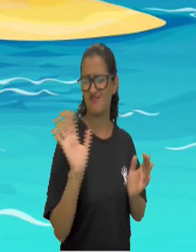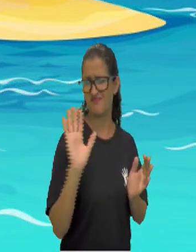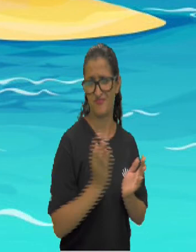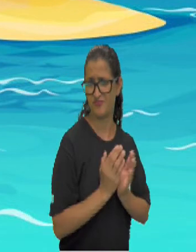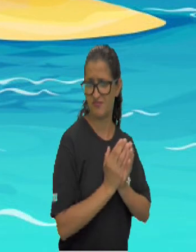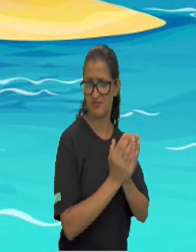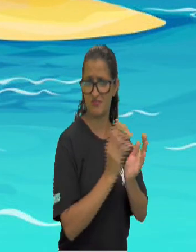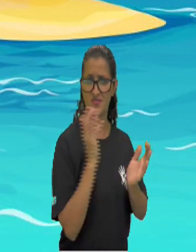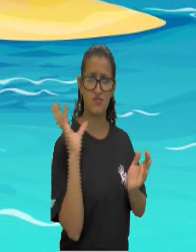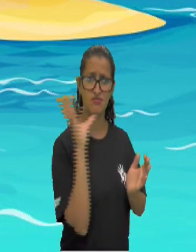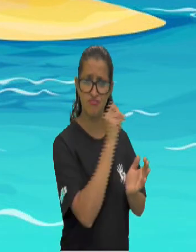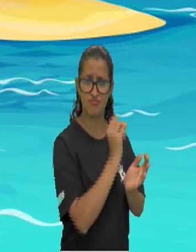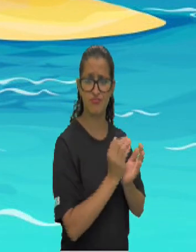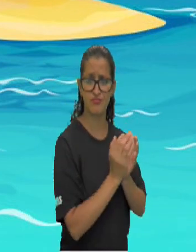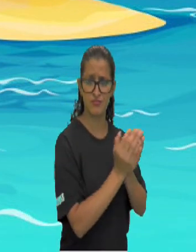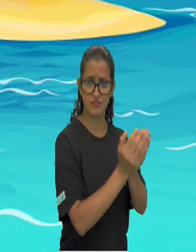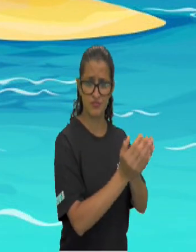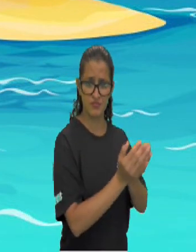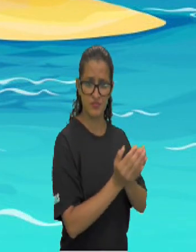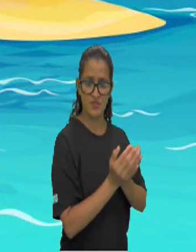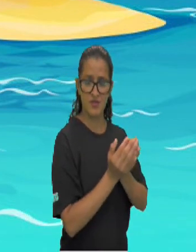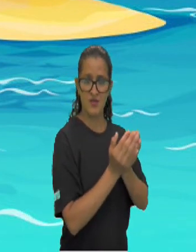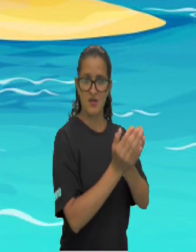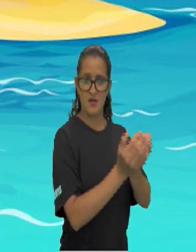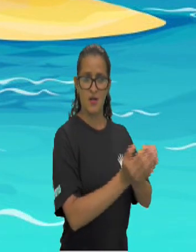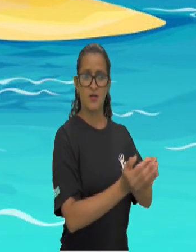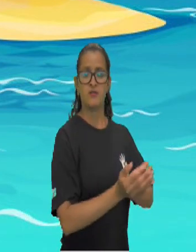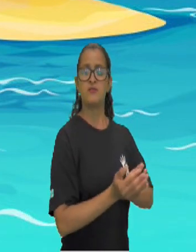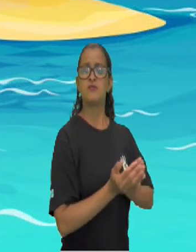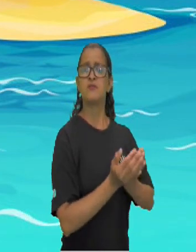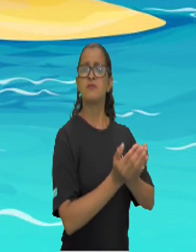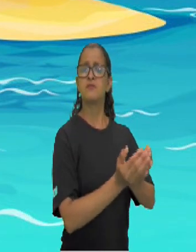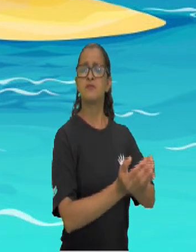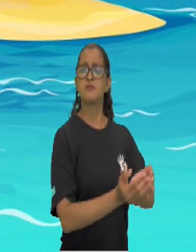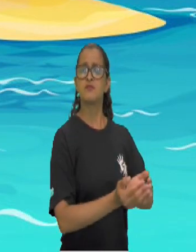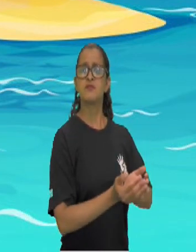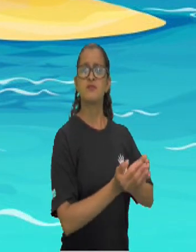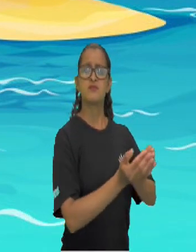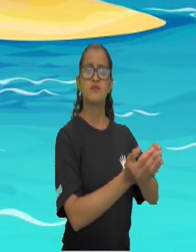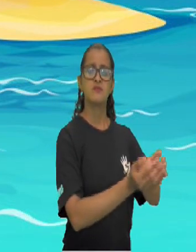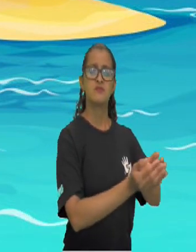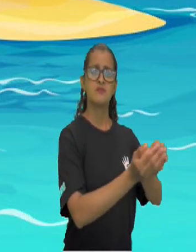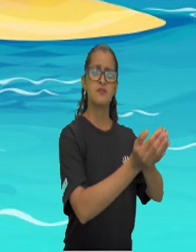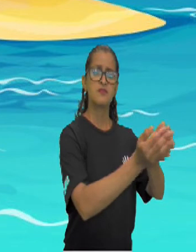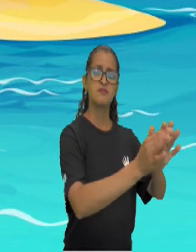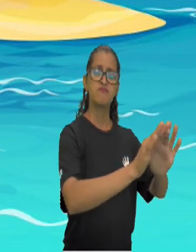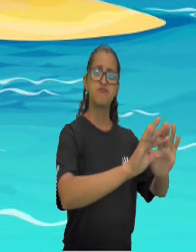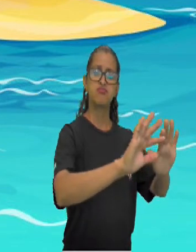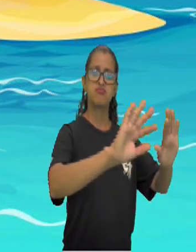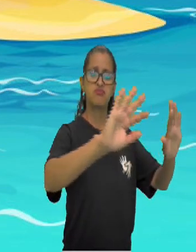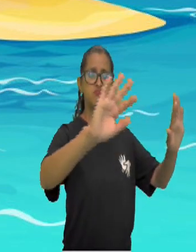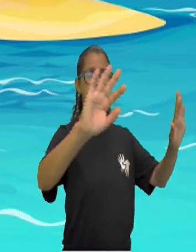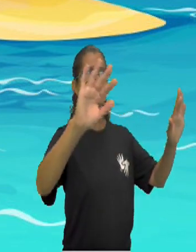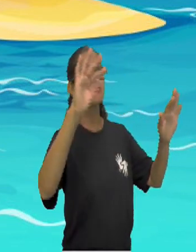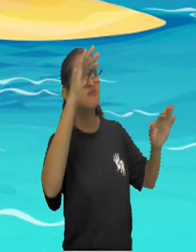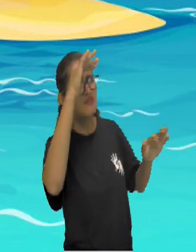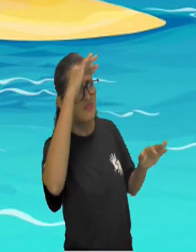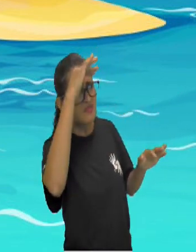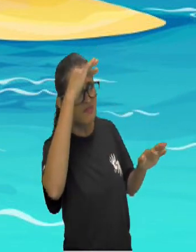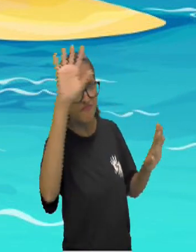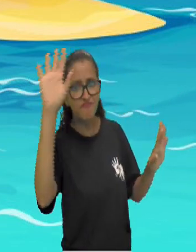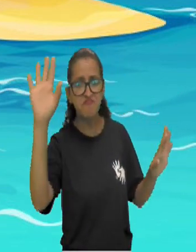pressa. E foi embora navegando, navegando, até sumir